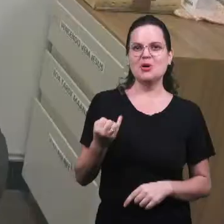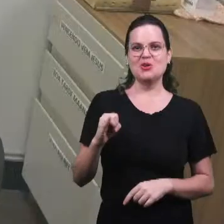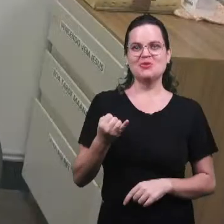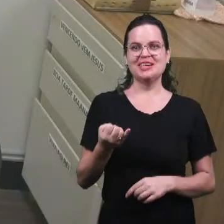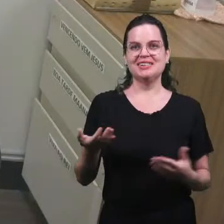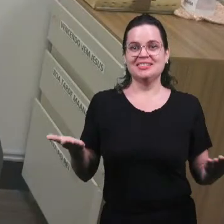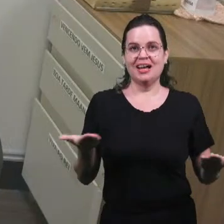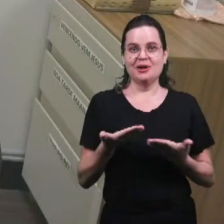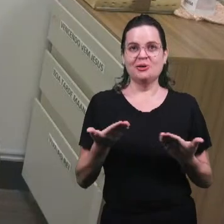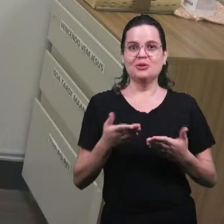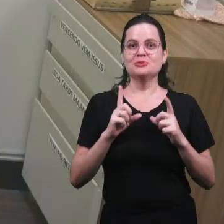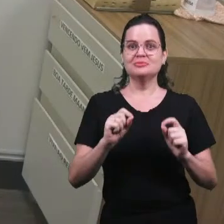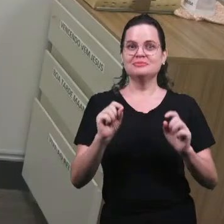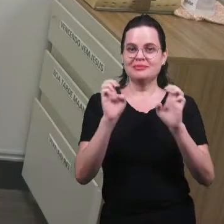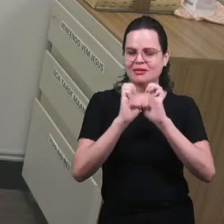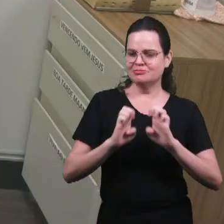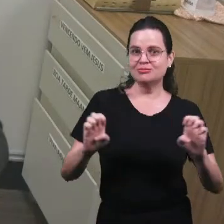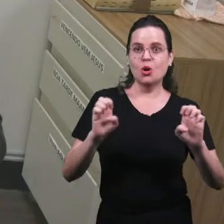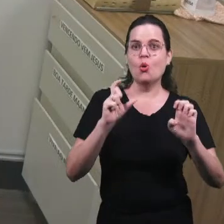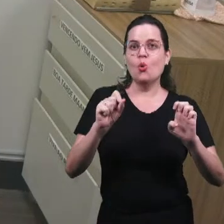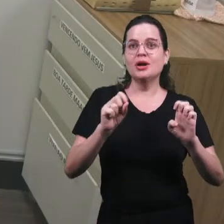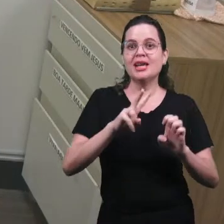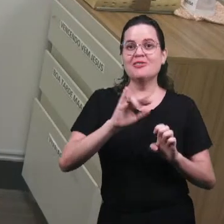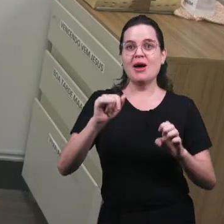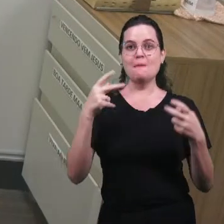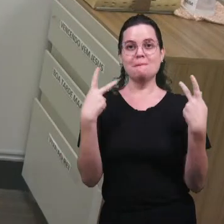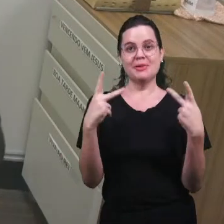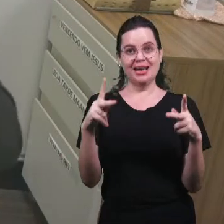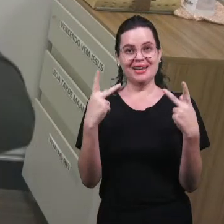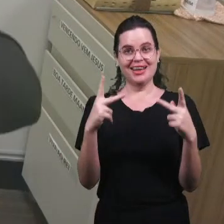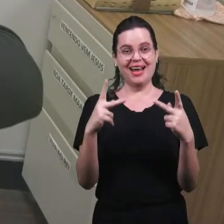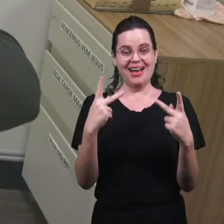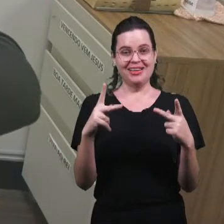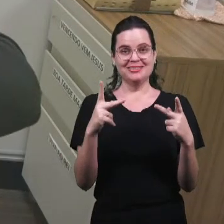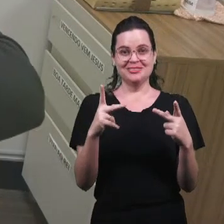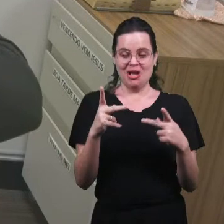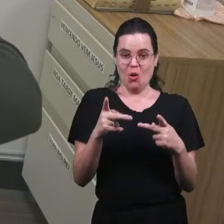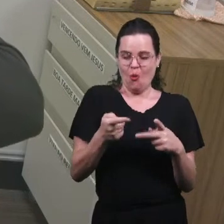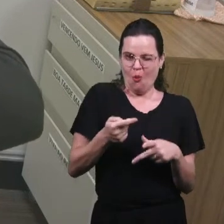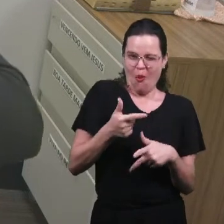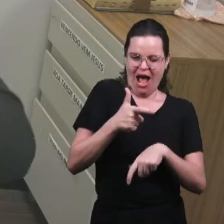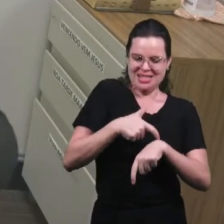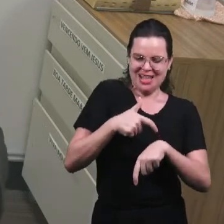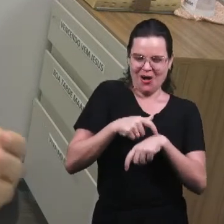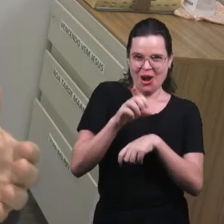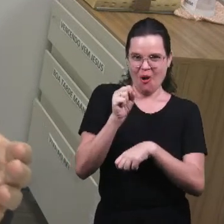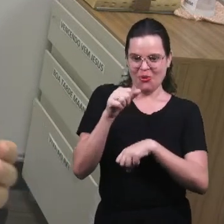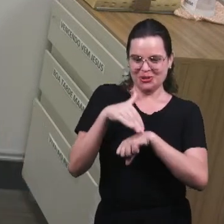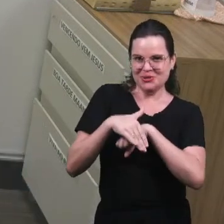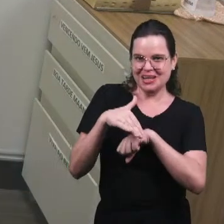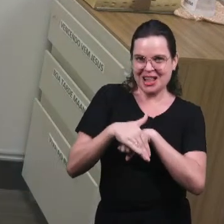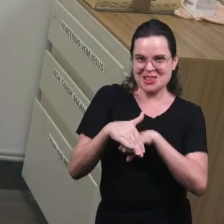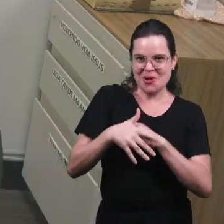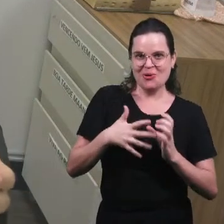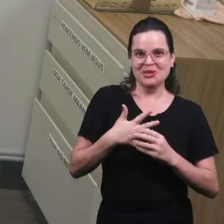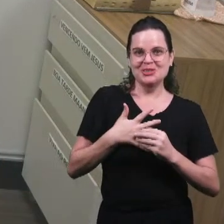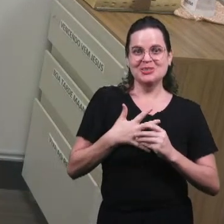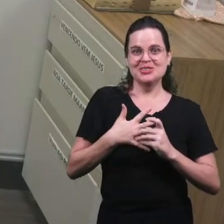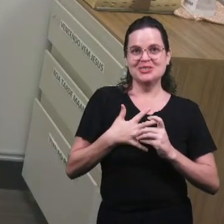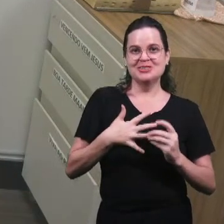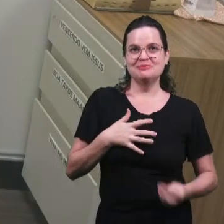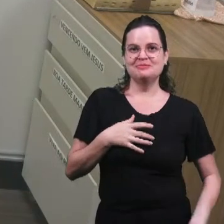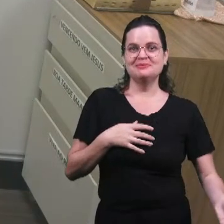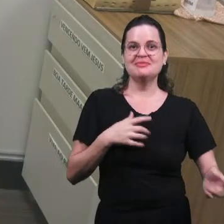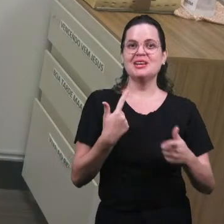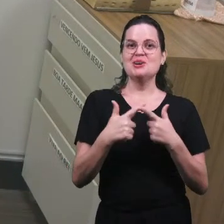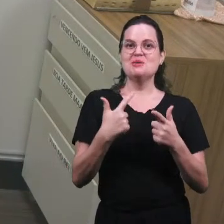o evangelho, o que será anunciado hoje às 8 horas da noite? Daqui a pouco, às 8 horas da noite, o culto online, o pastor estará